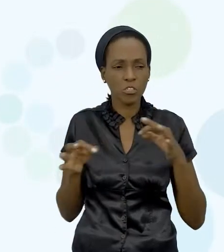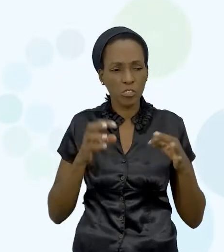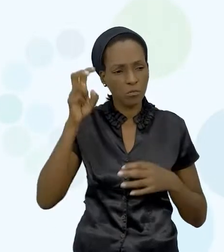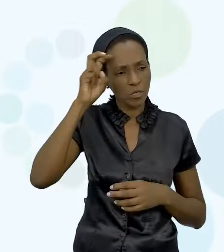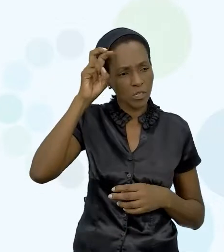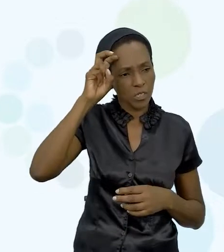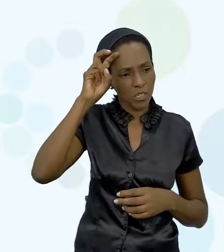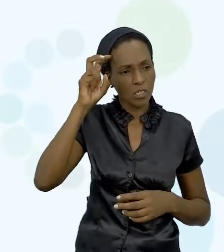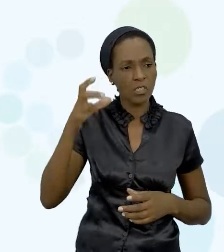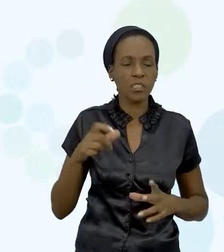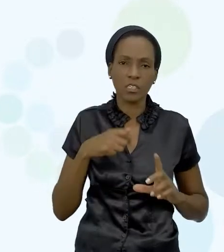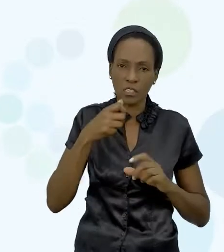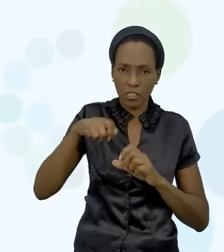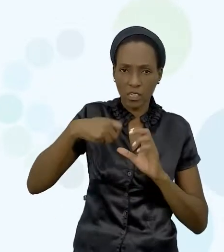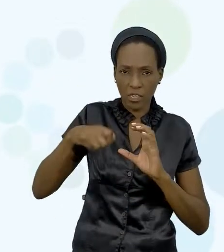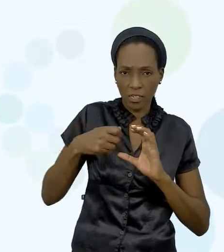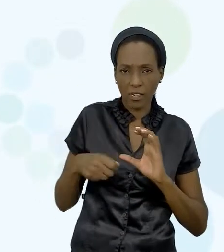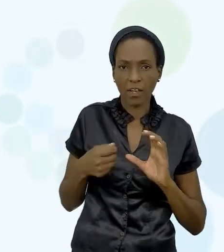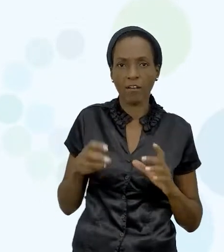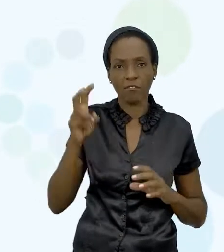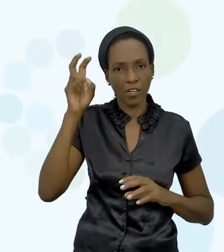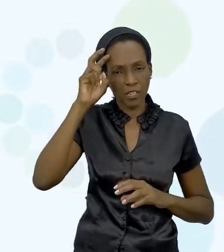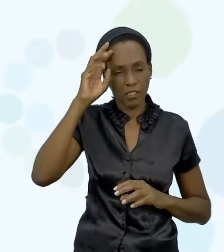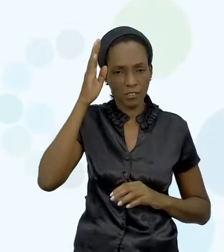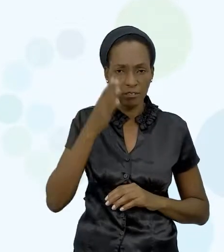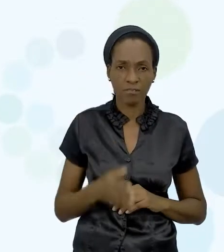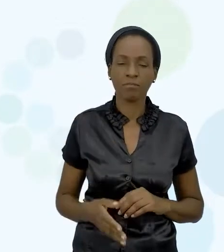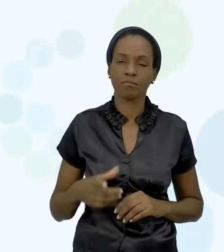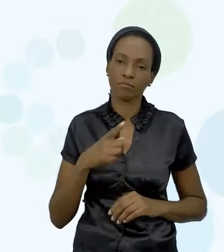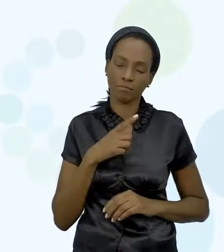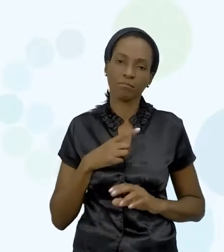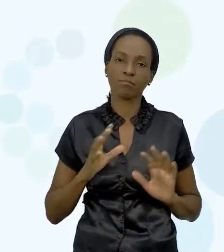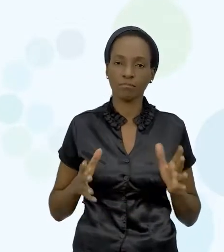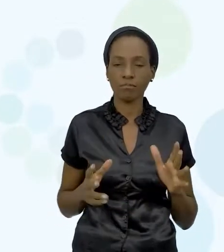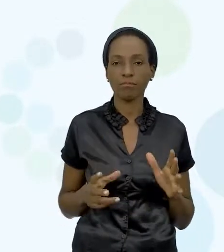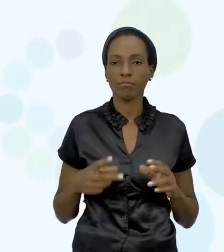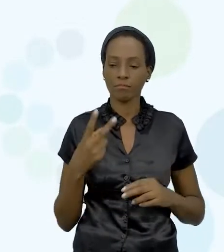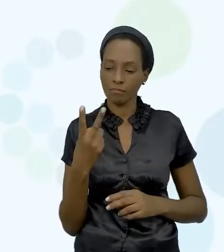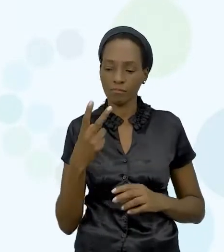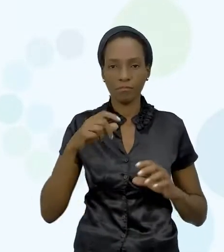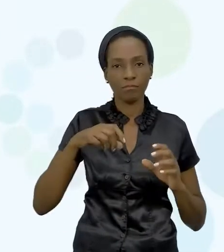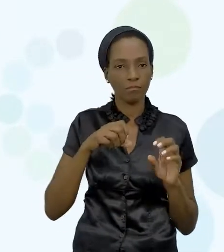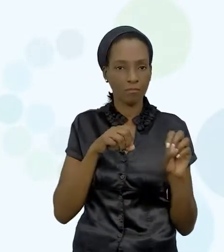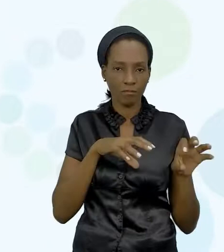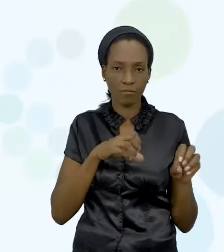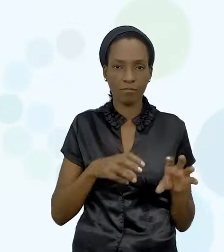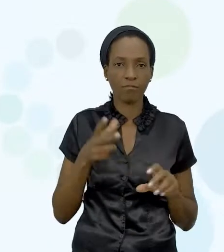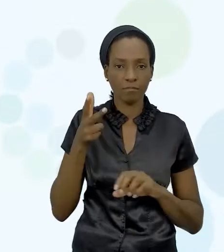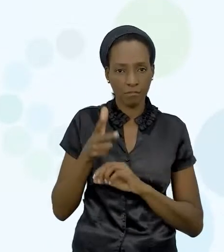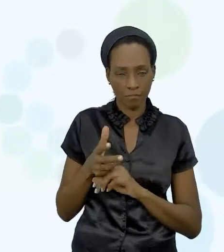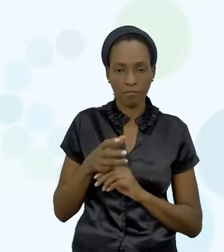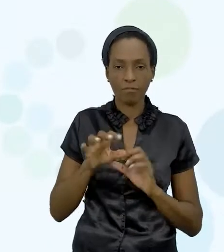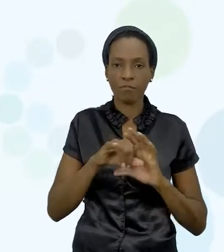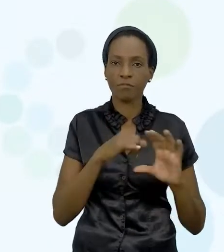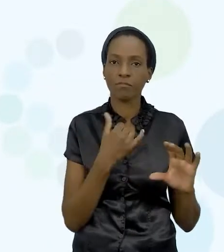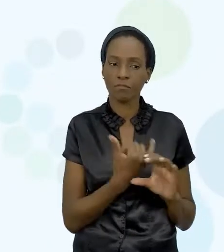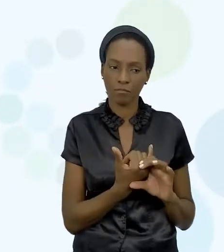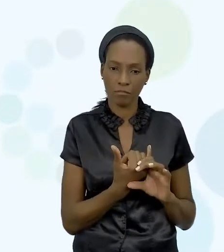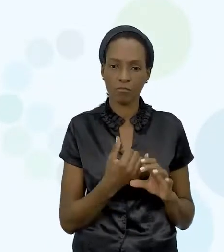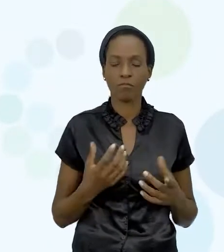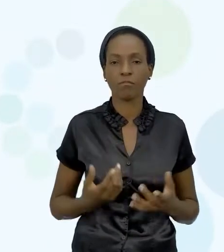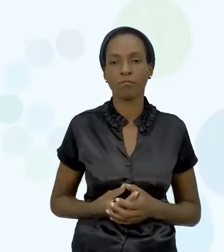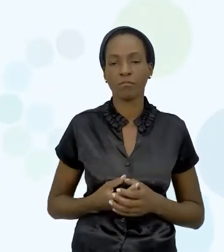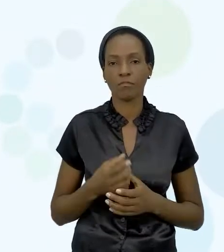da quinta-feira, lá na sexta-feira, vocês já têm essas 2 aulas aí para vocês no YouTube. Então, vamos lá. Habilidade para você, professor que nos